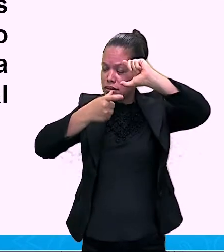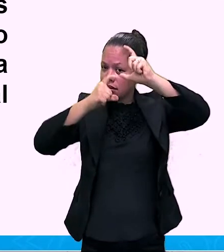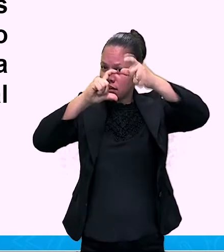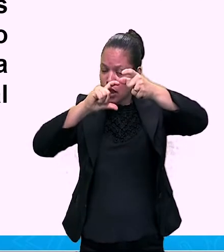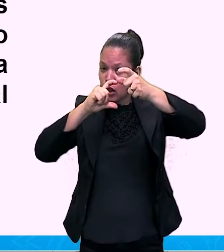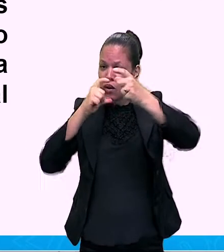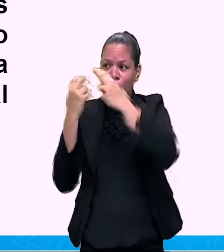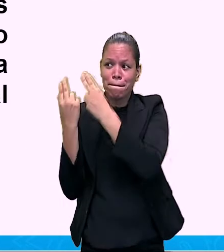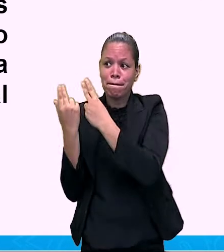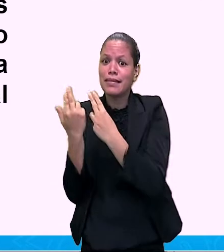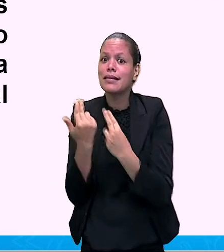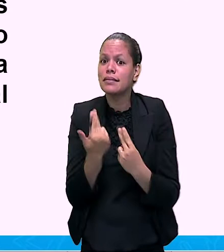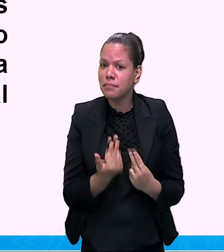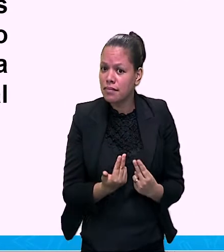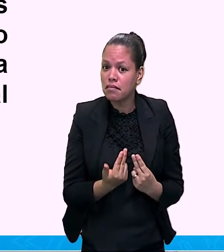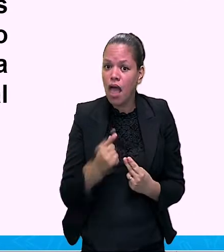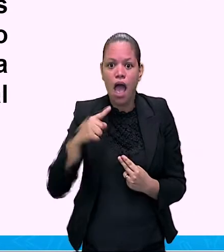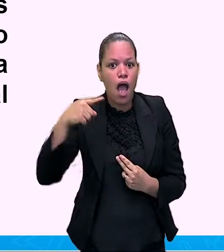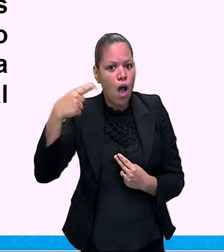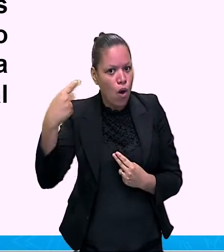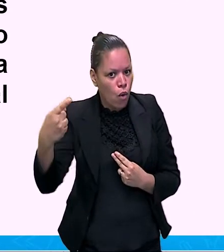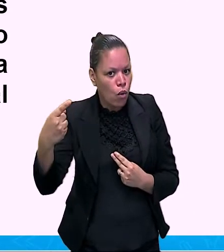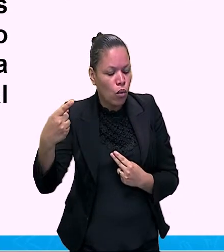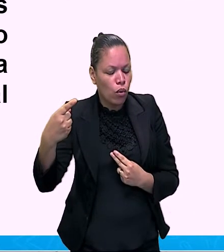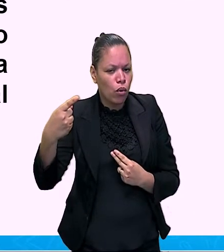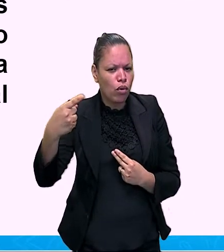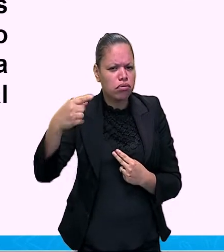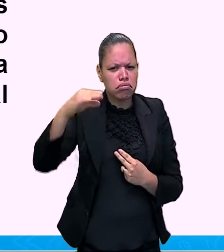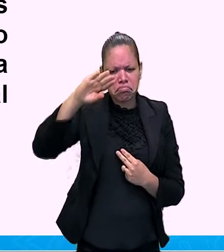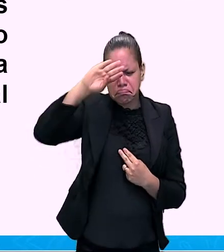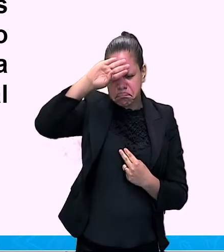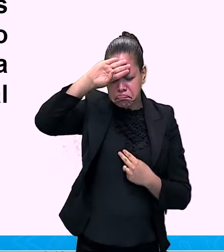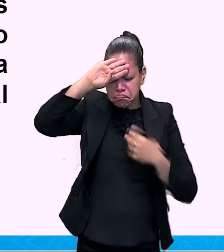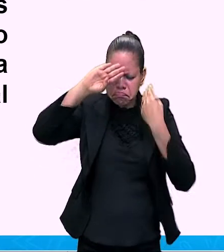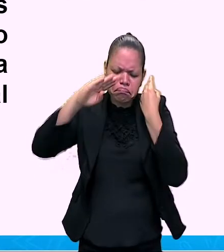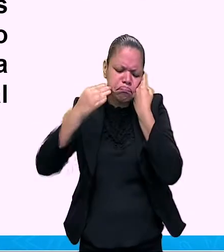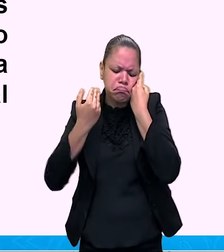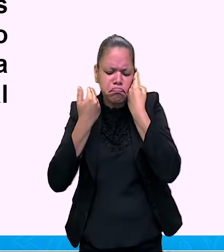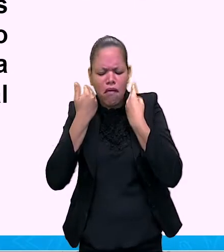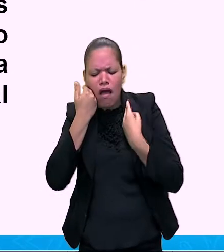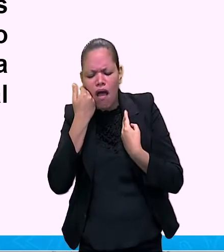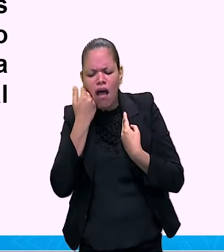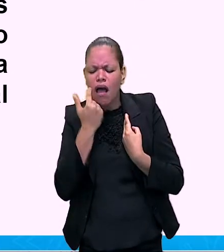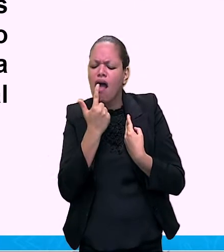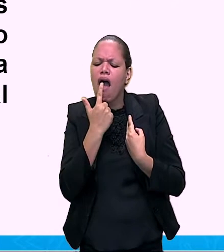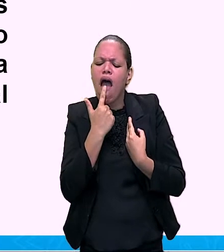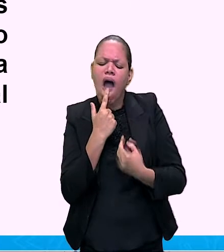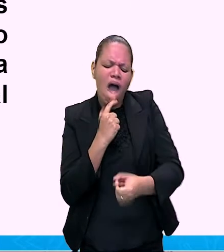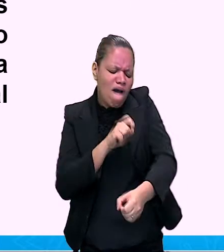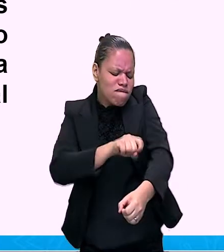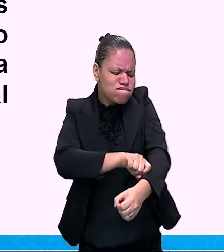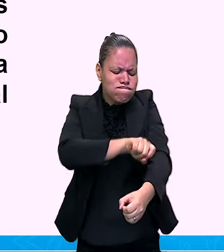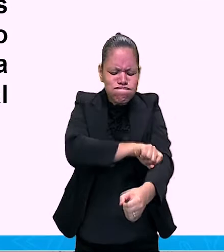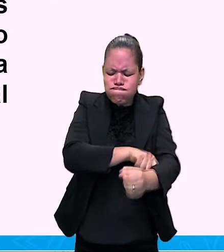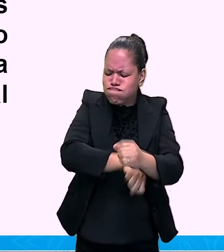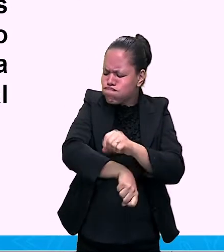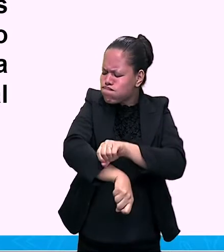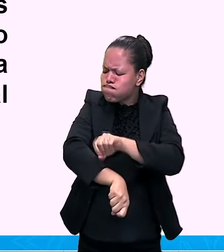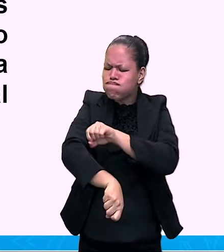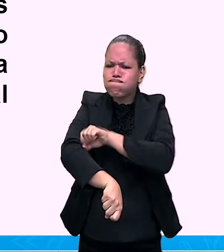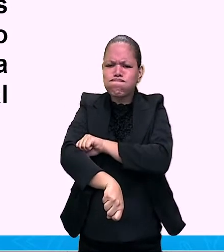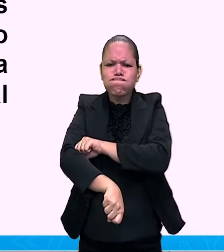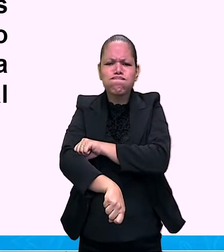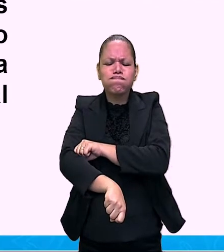Kawasaki, com febre, manchas vermelhas na pele, conjuntivite, edema de pés